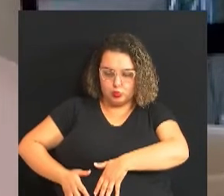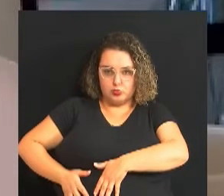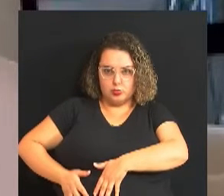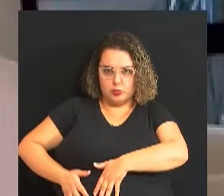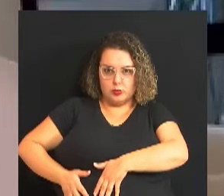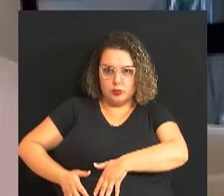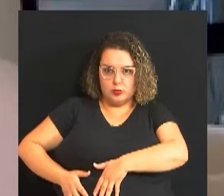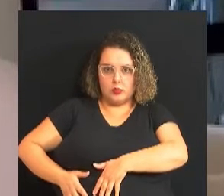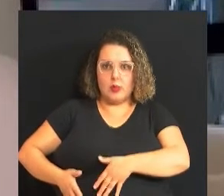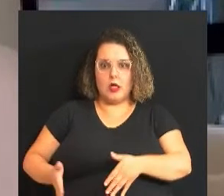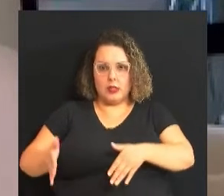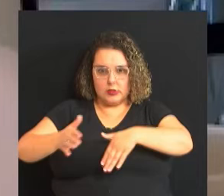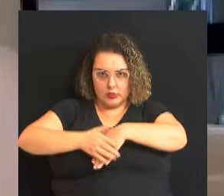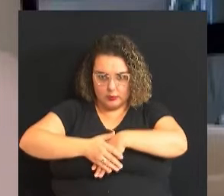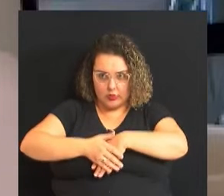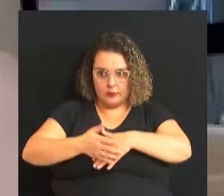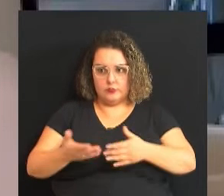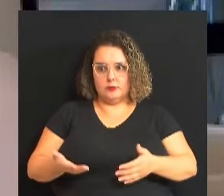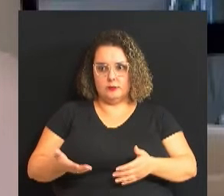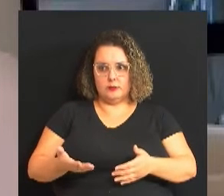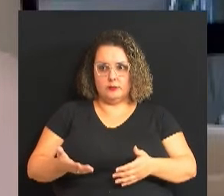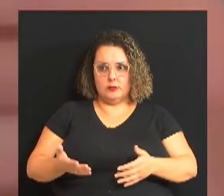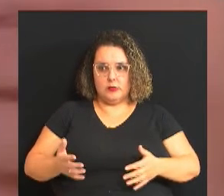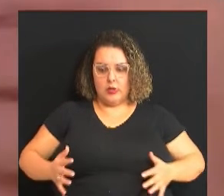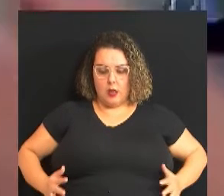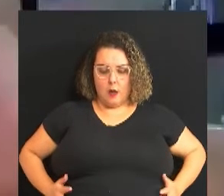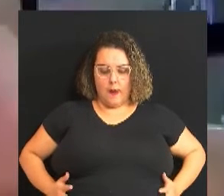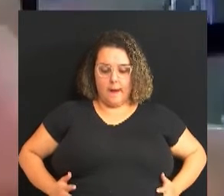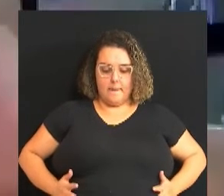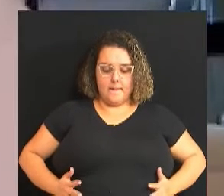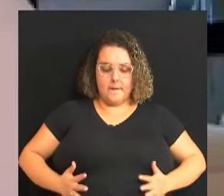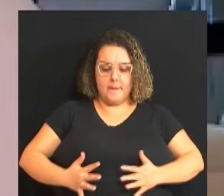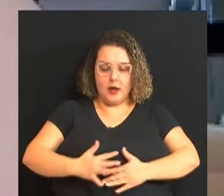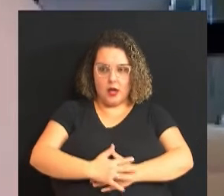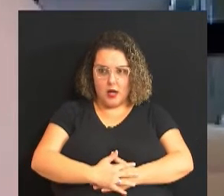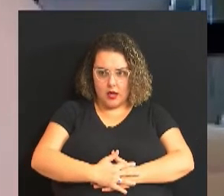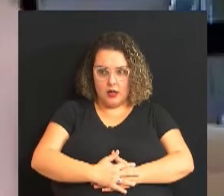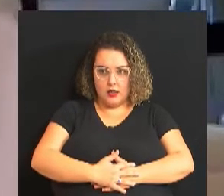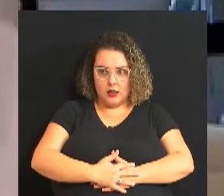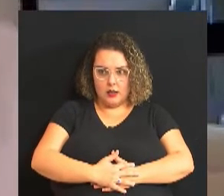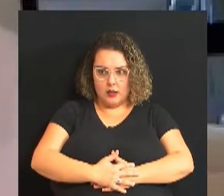tá? Então o pano fica meio apertado assim na barriga. Daí você